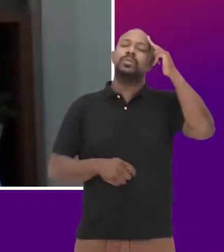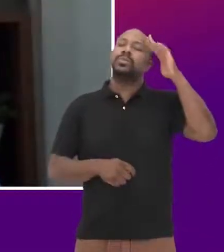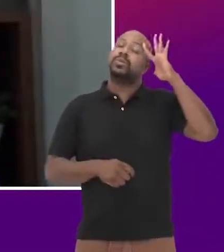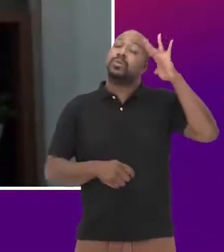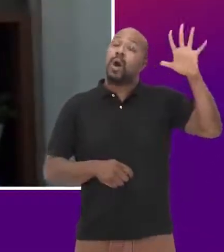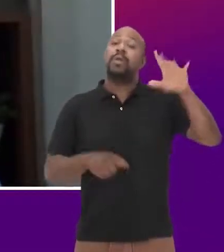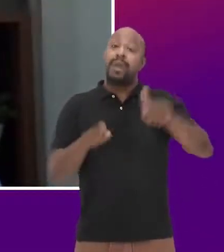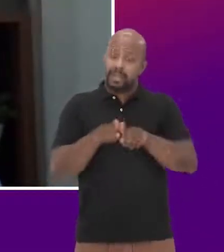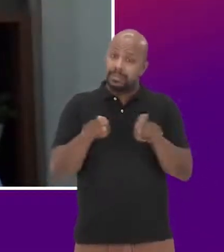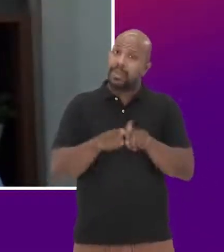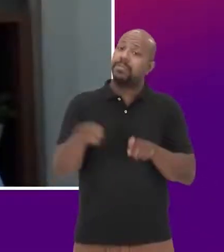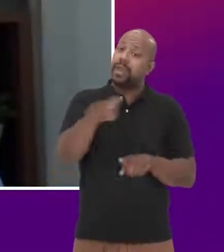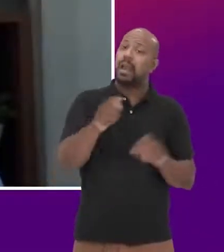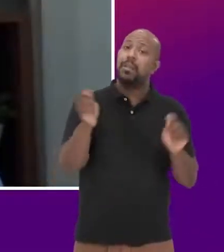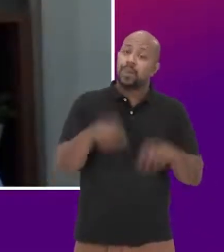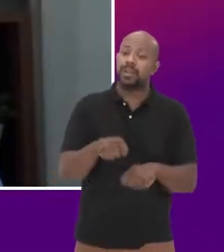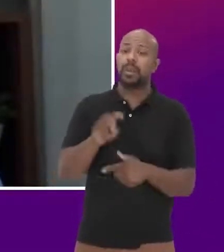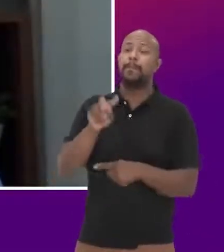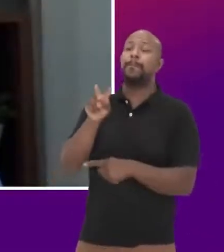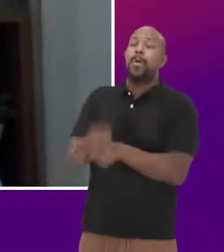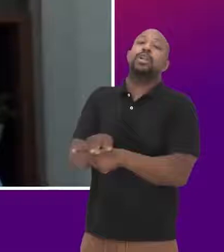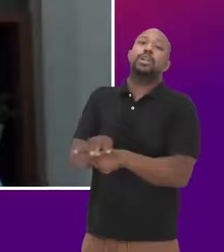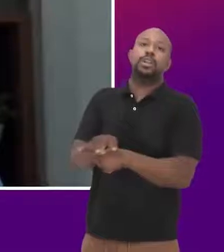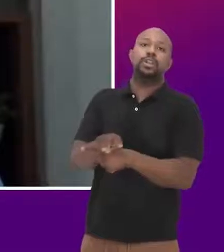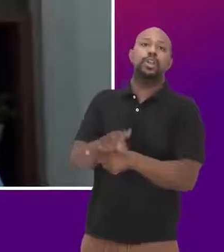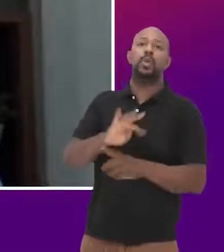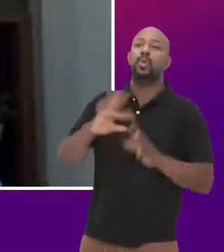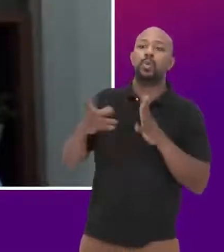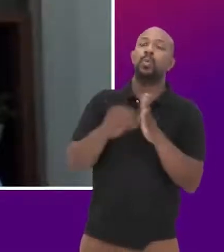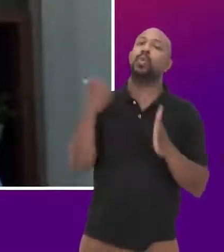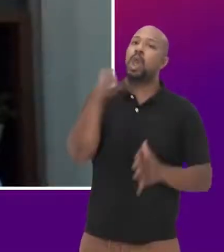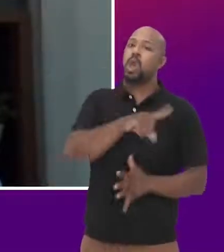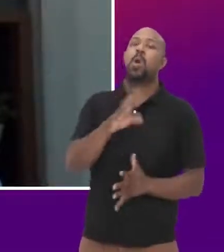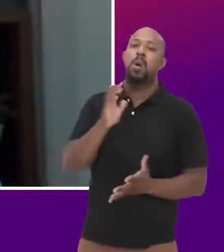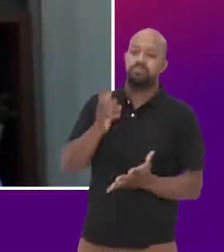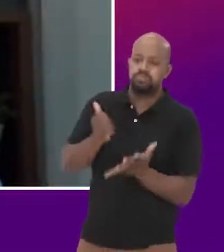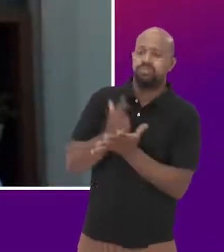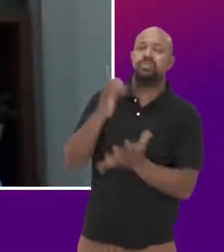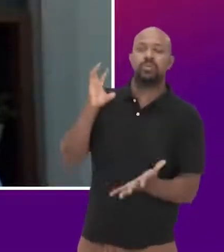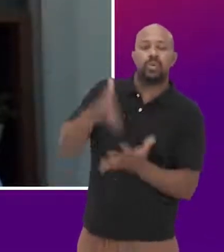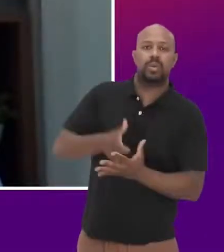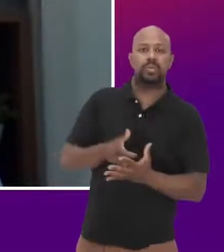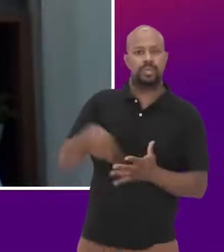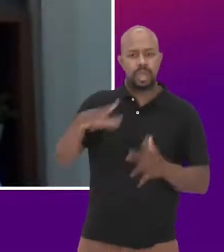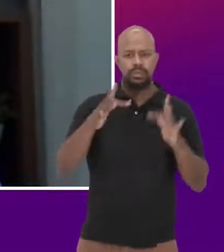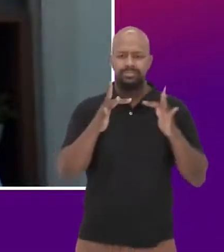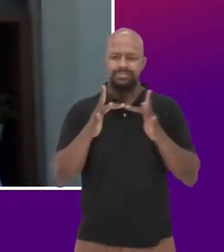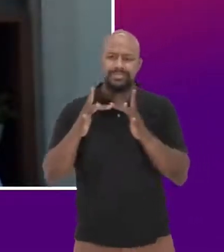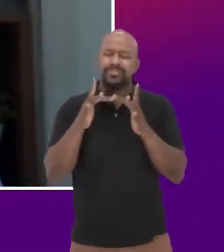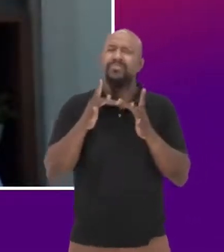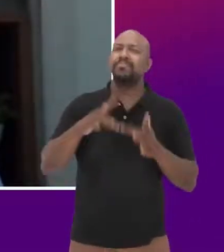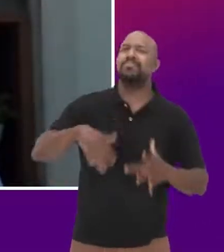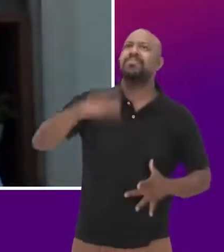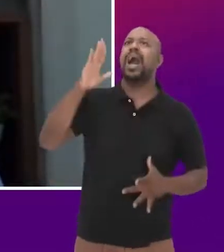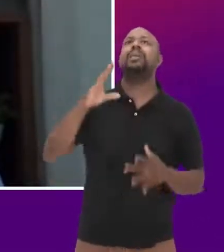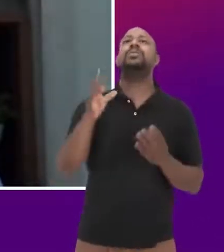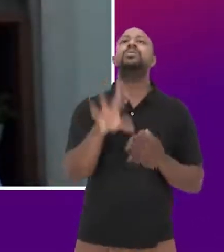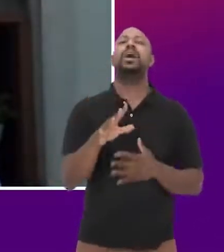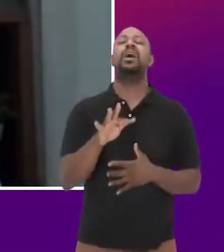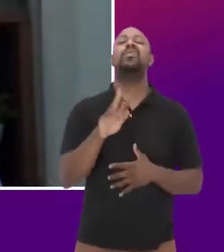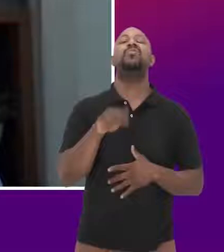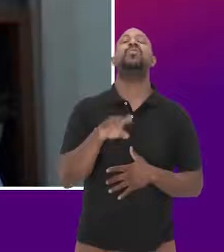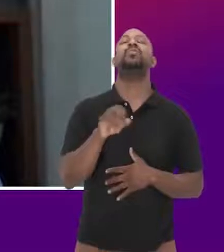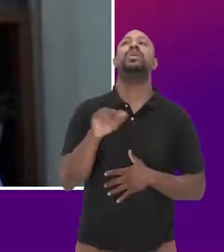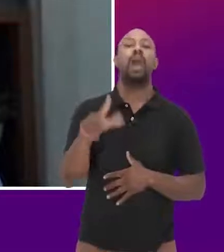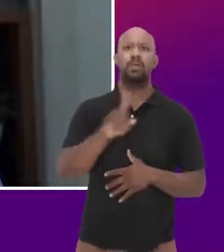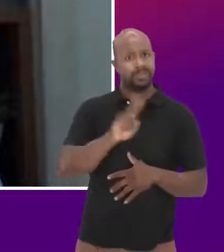mas também para que elas possam proteger as suas conquistas. E essa conexão, ela tem que ser mais de uma conexão funcional, ela